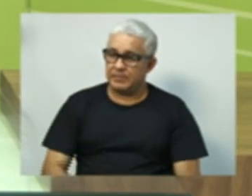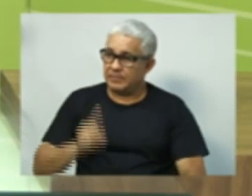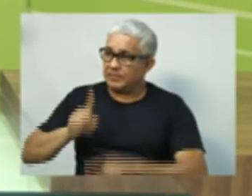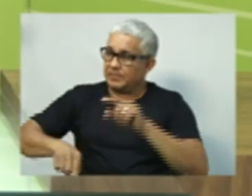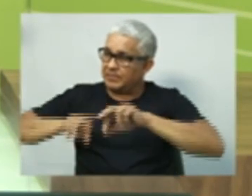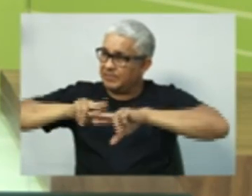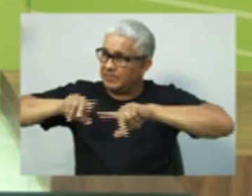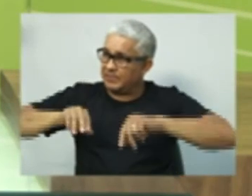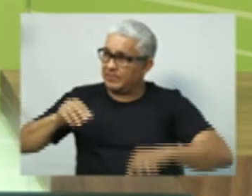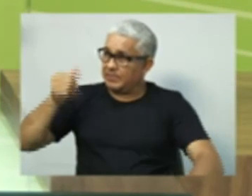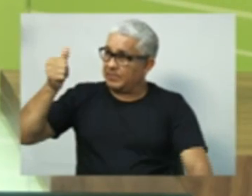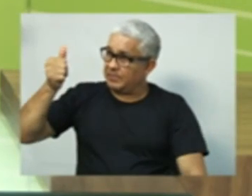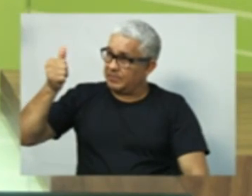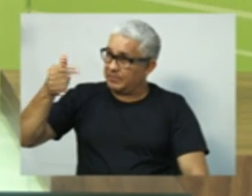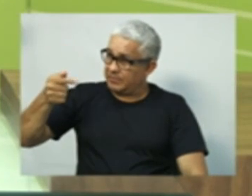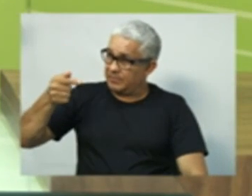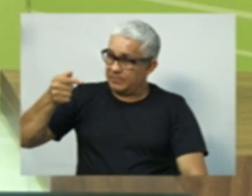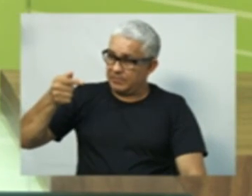material, é